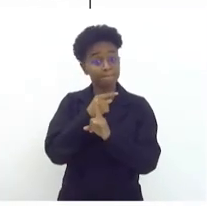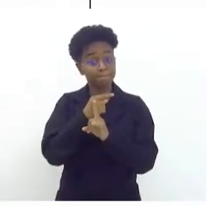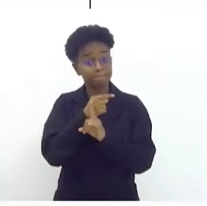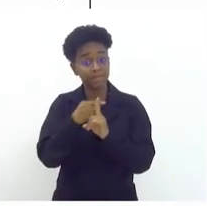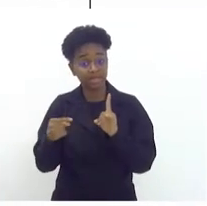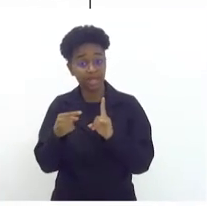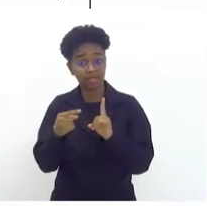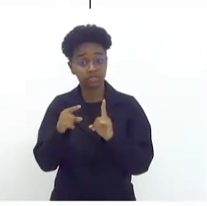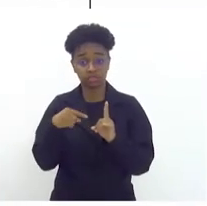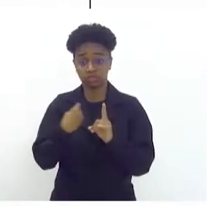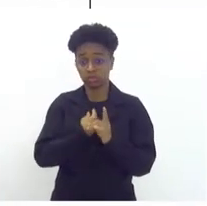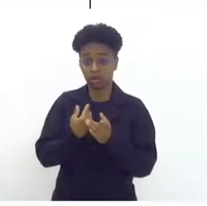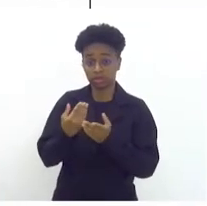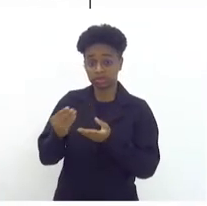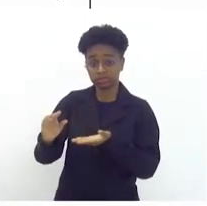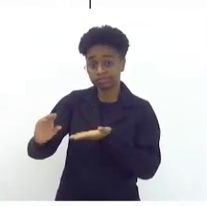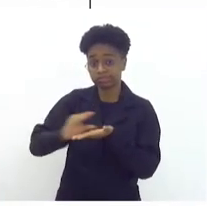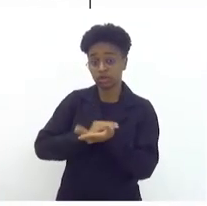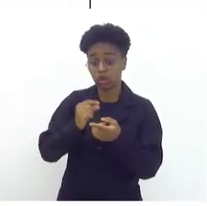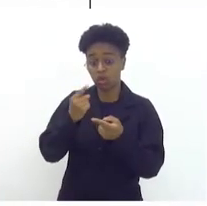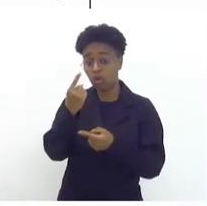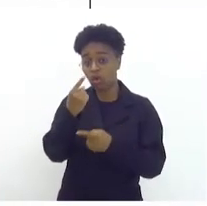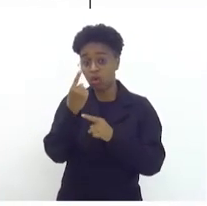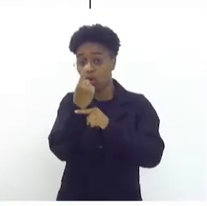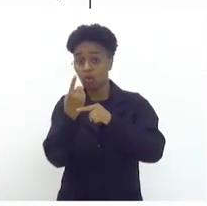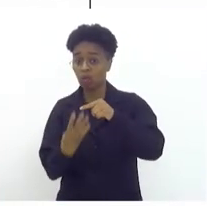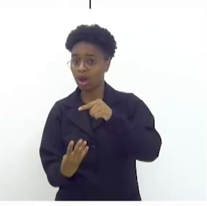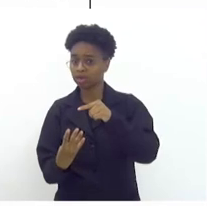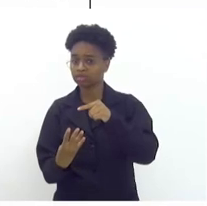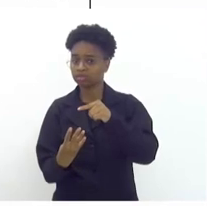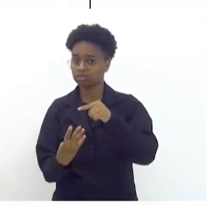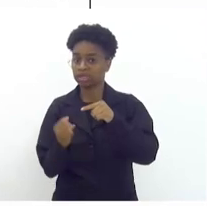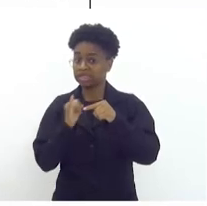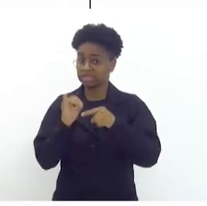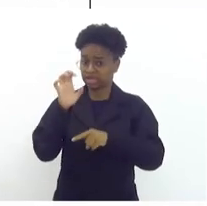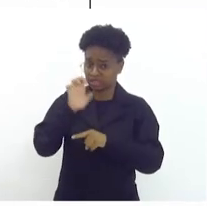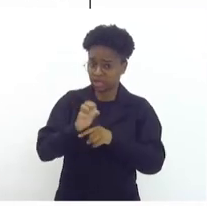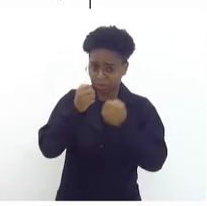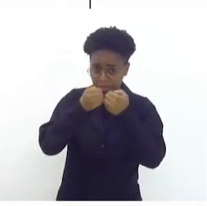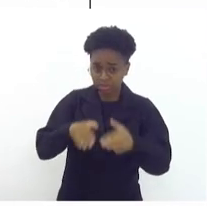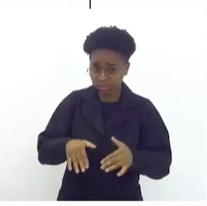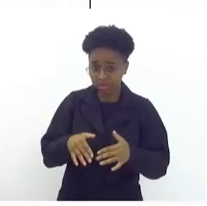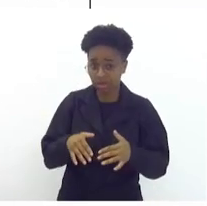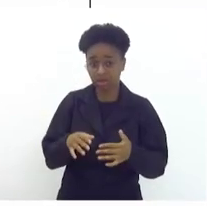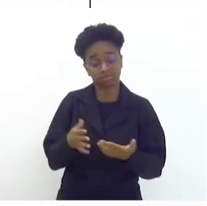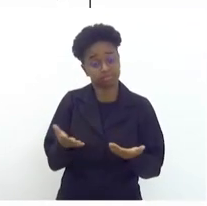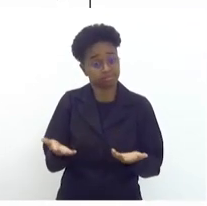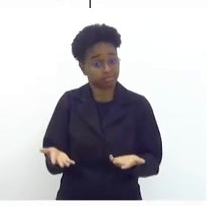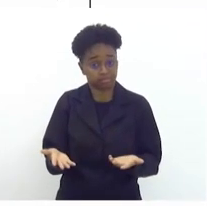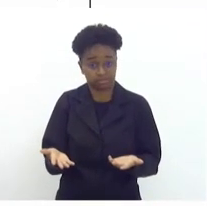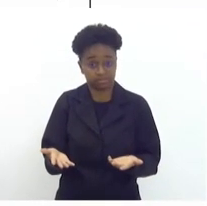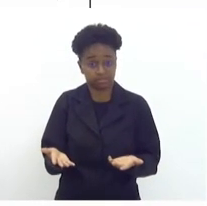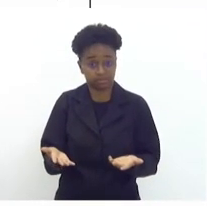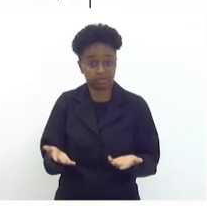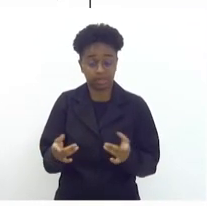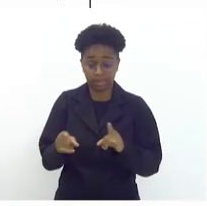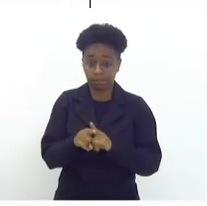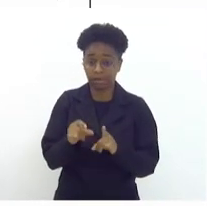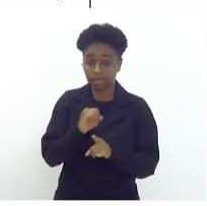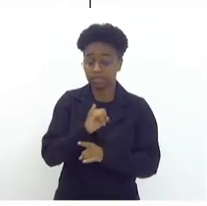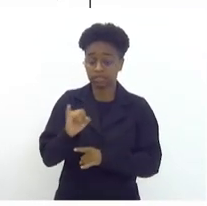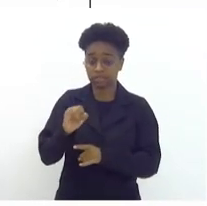nós Recebemos um quarto Então se é um estado sendo prejudicado E se o economista